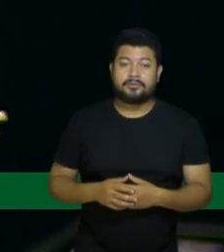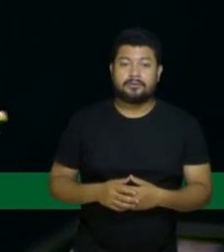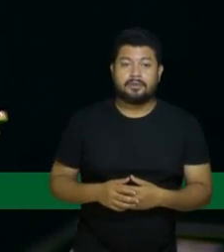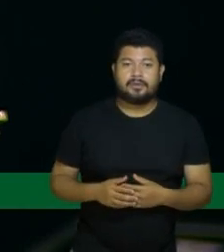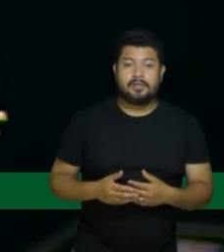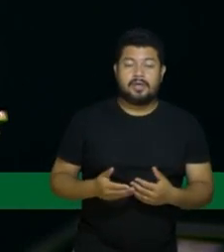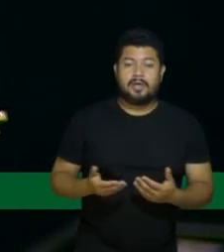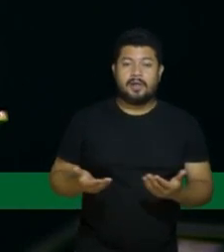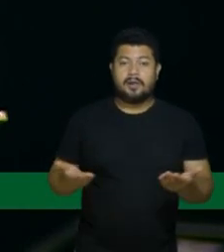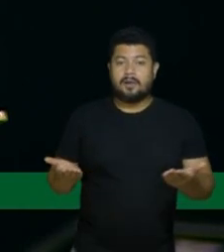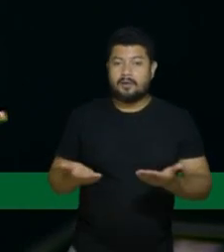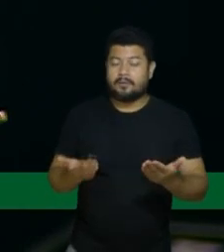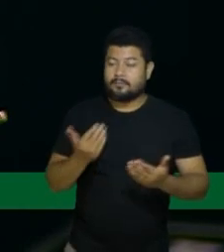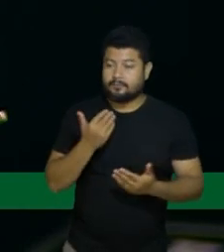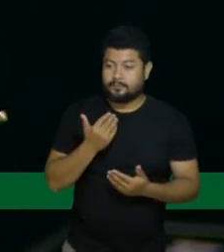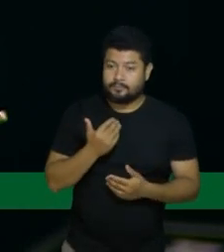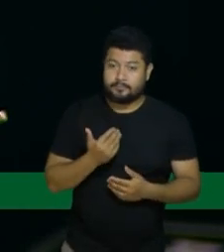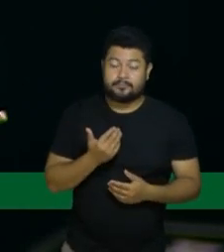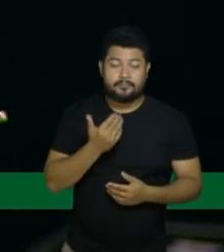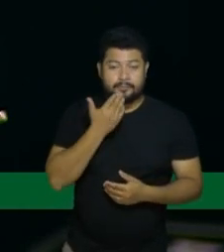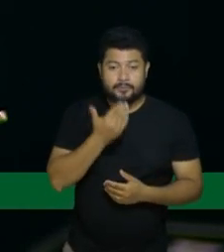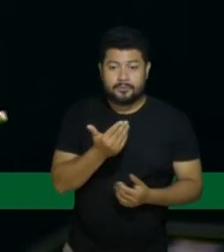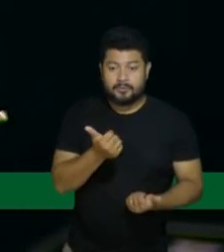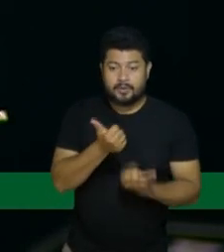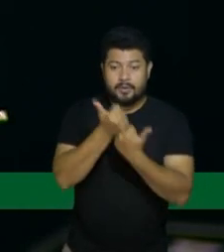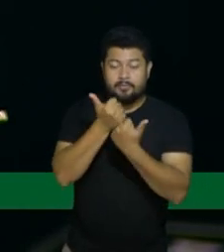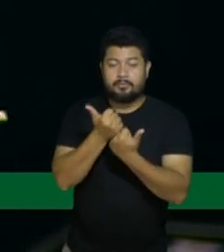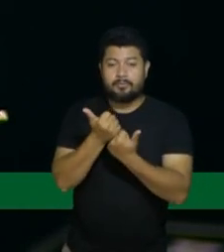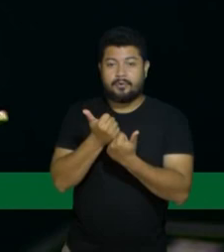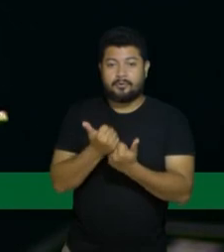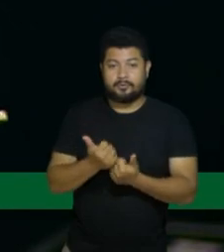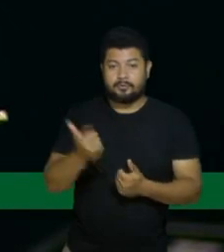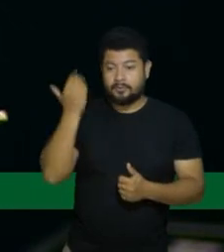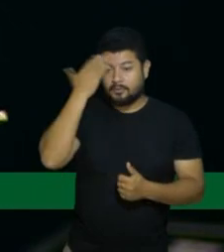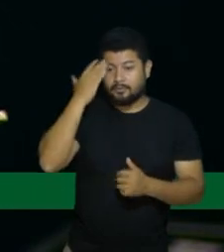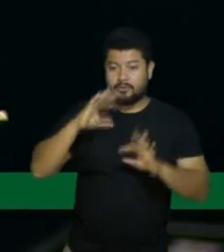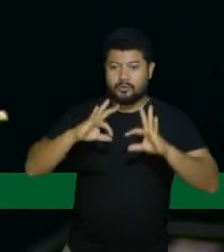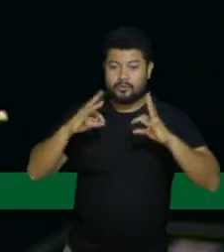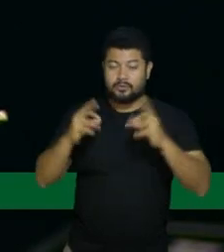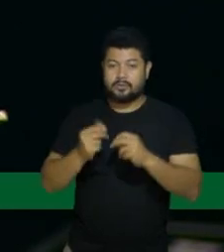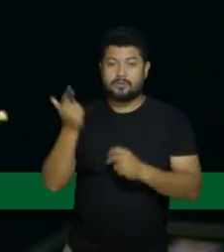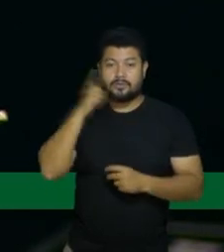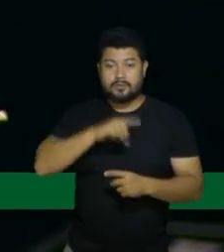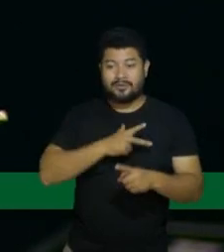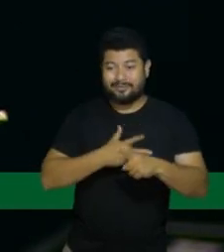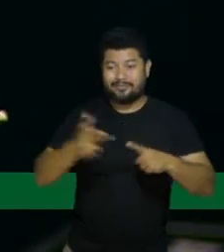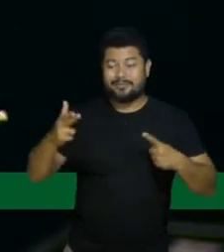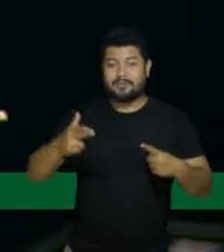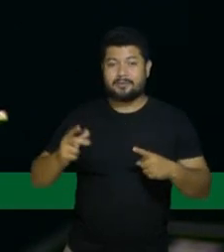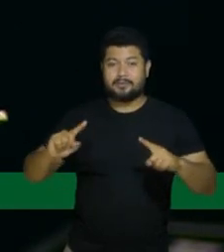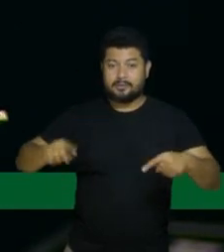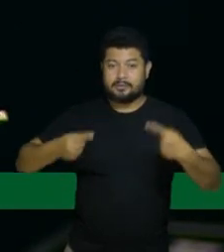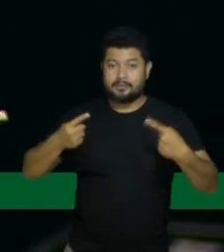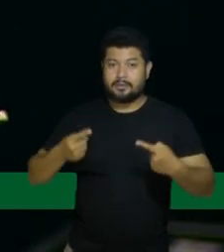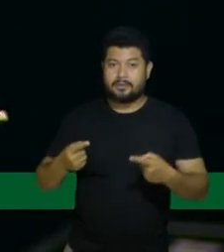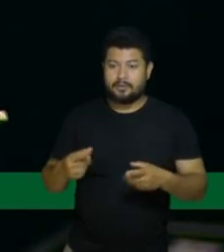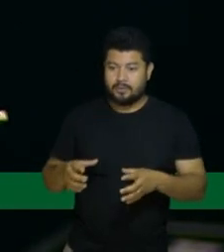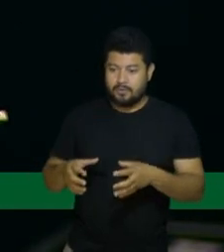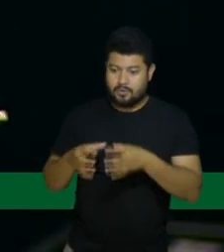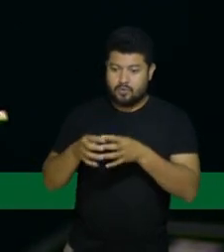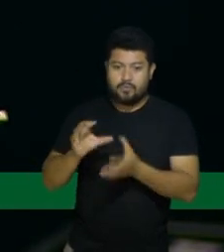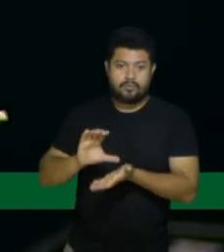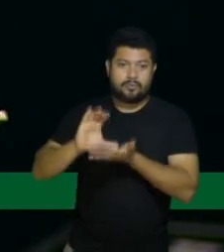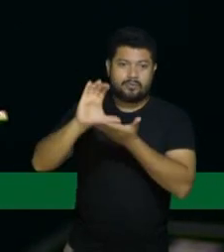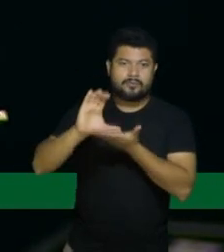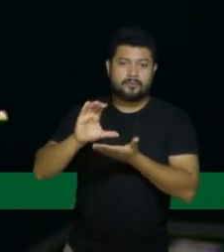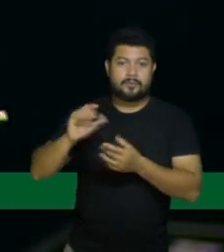a compreensão de todos para superarmos juntos todo esse desafio essa é uma carta do Conselho médico que